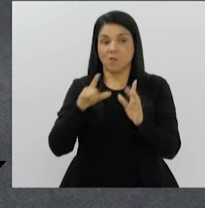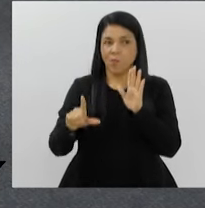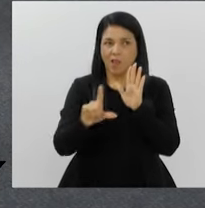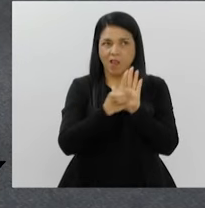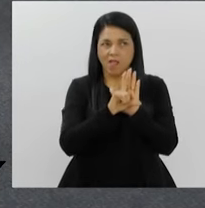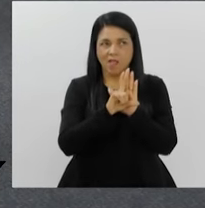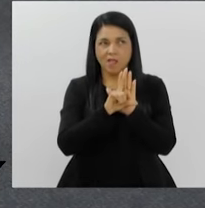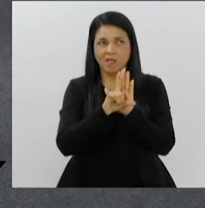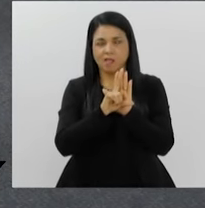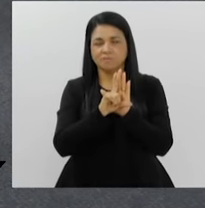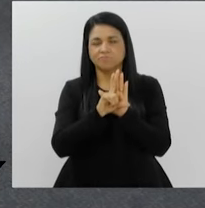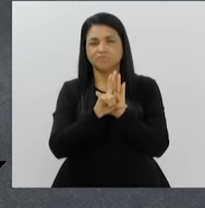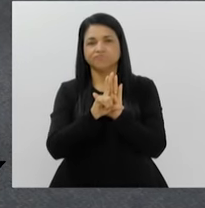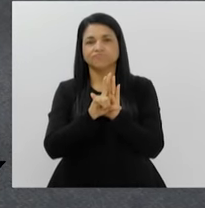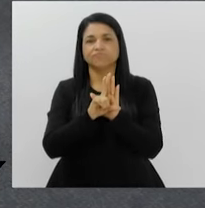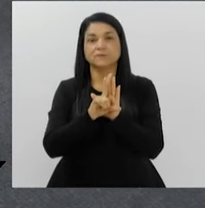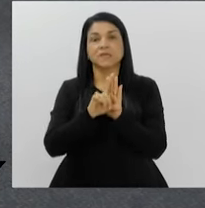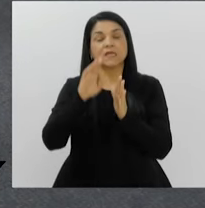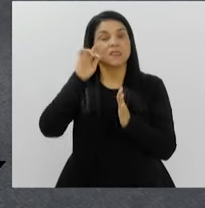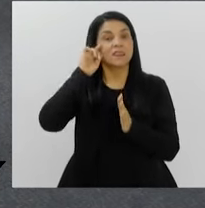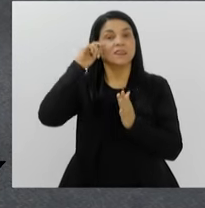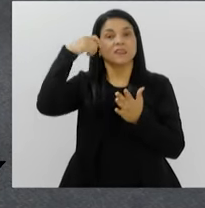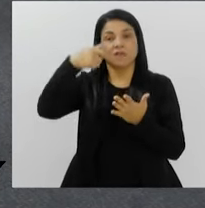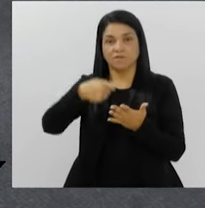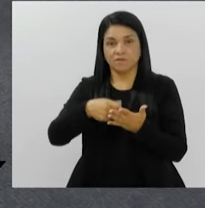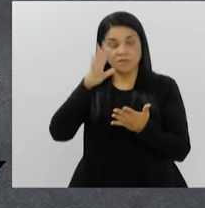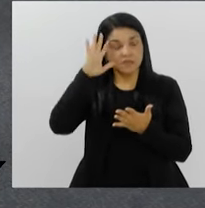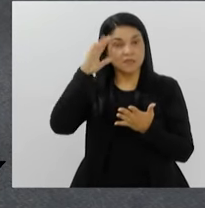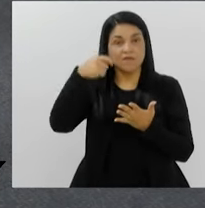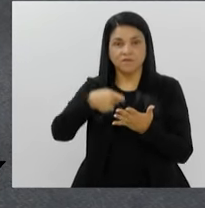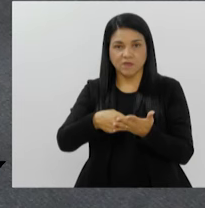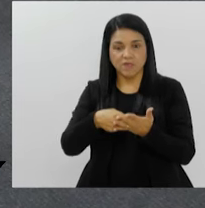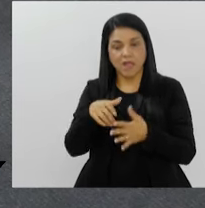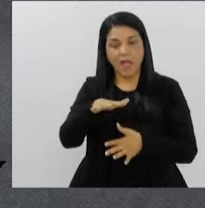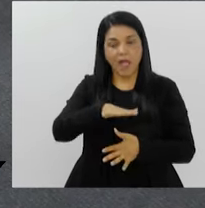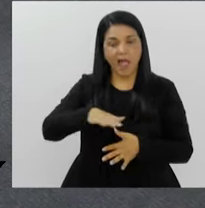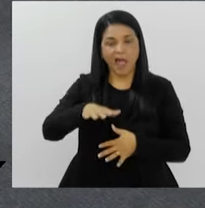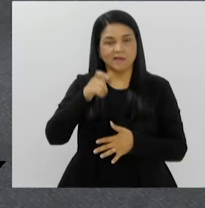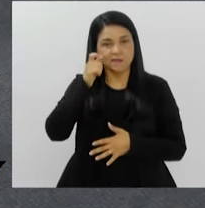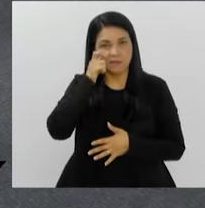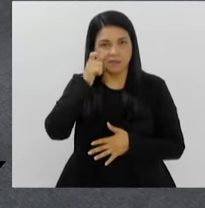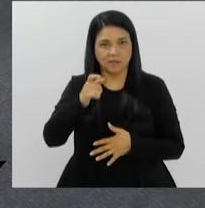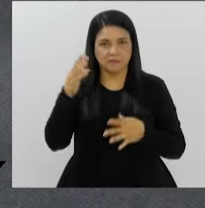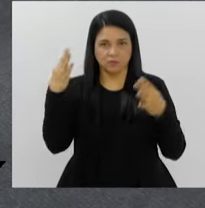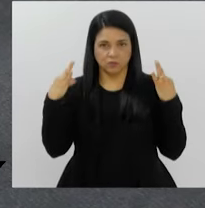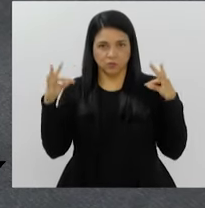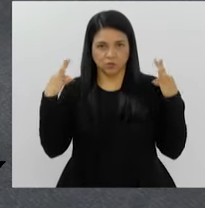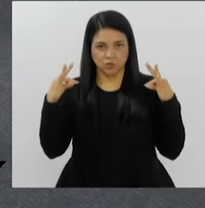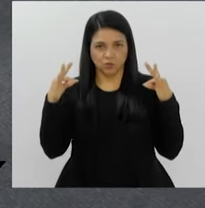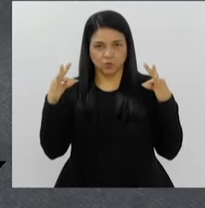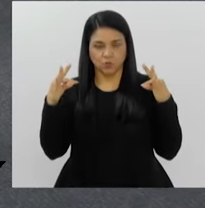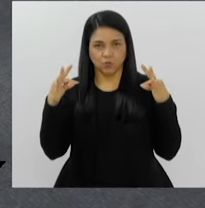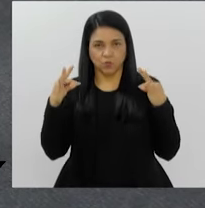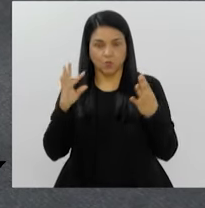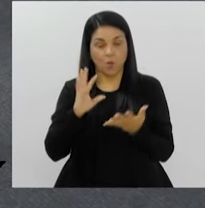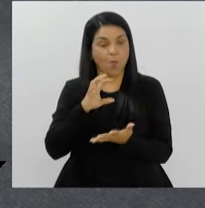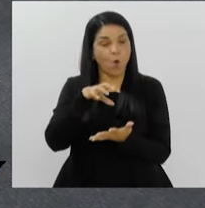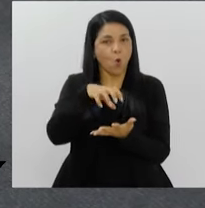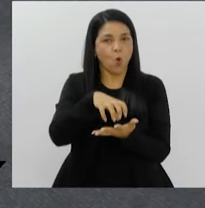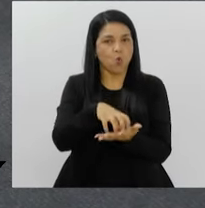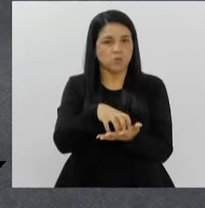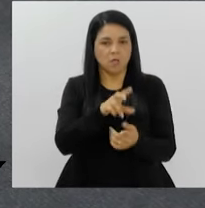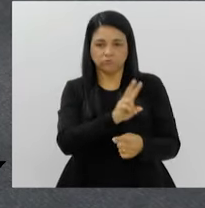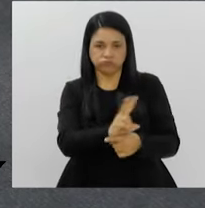uma outra lei, que define o que é área de interesse turístico. Na verdade, não é uma unidade de